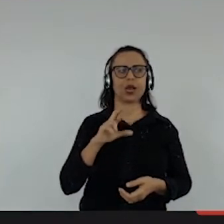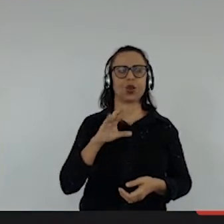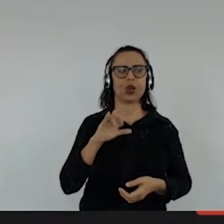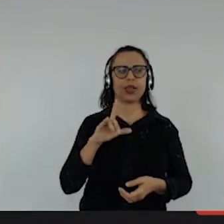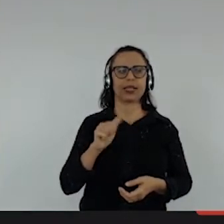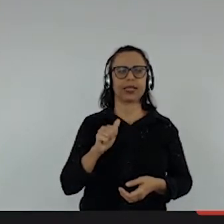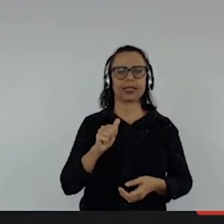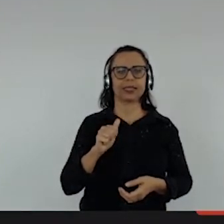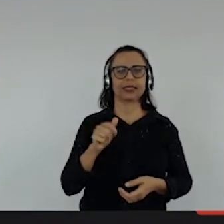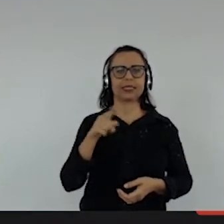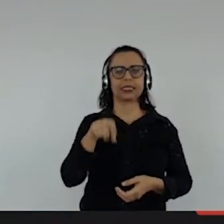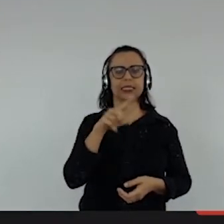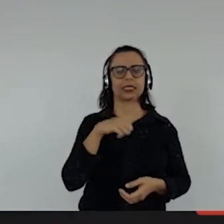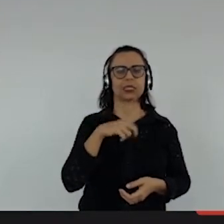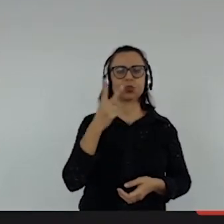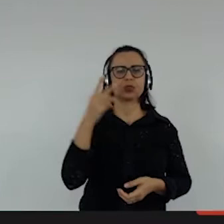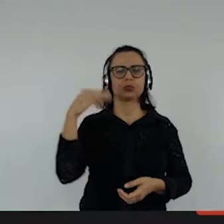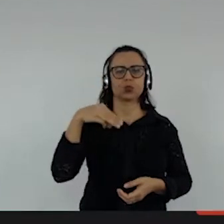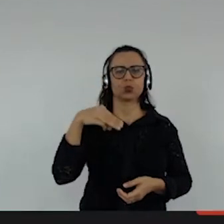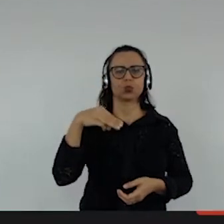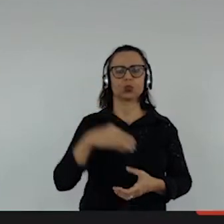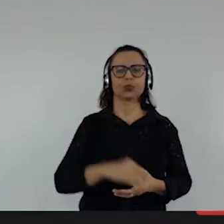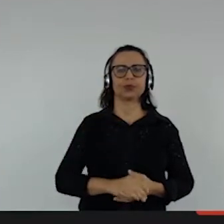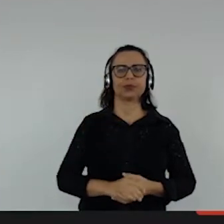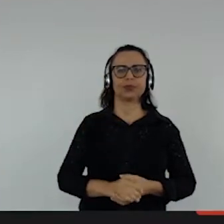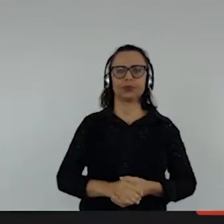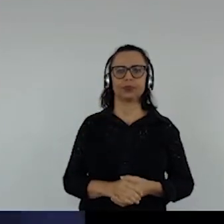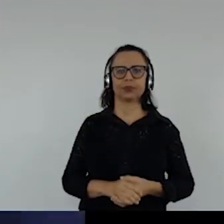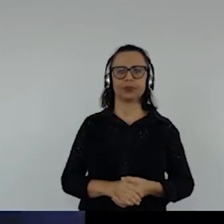Você tem 2 minutos. Tá.